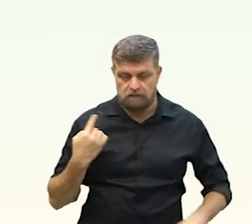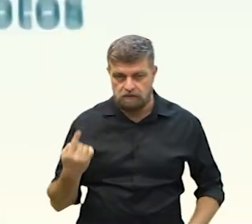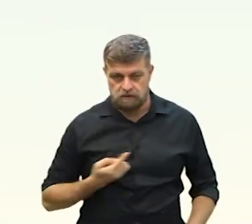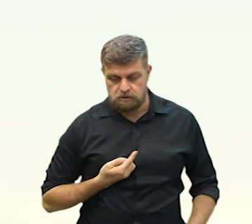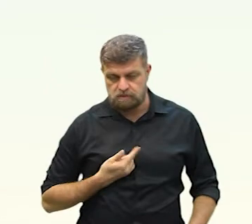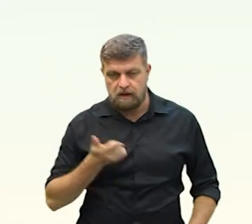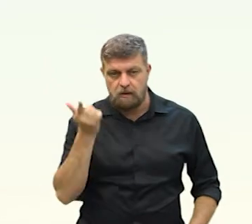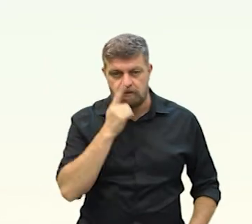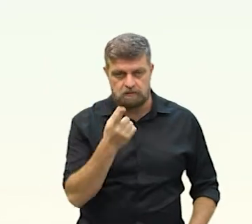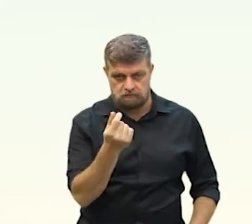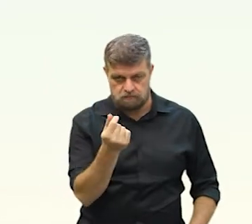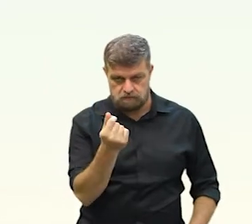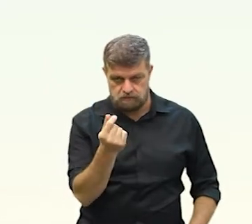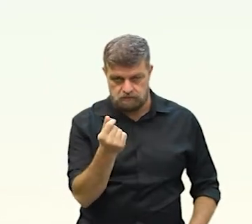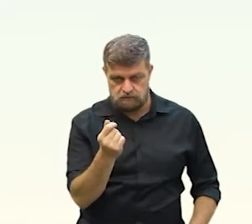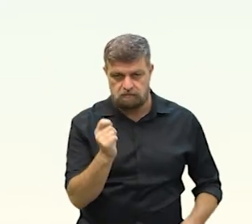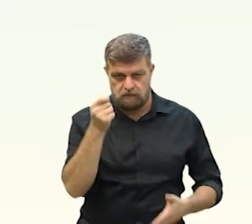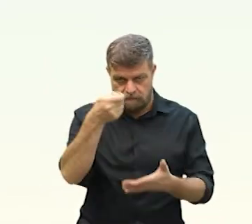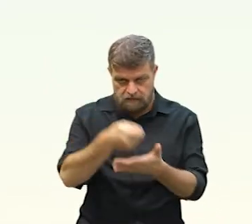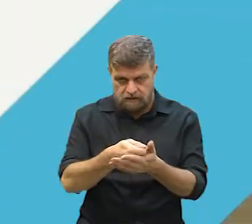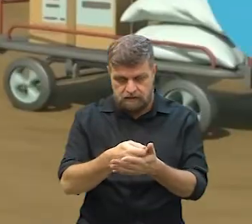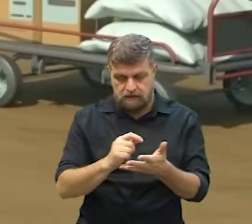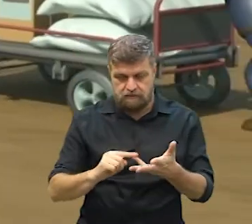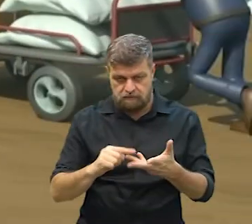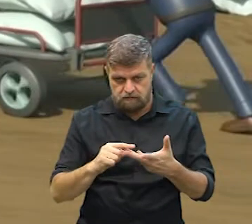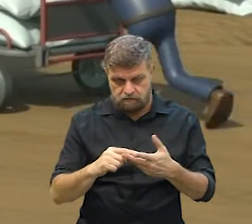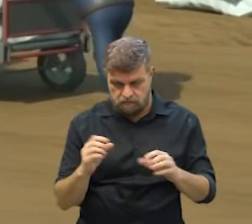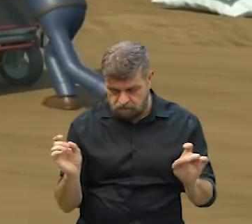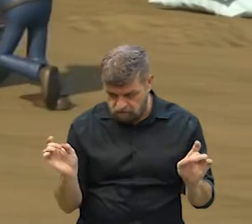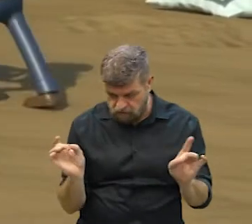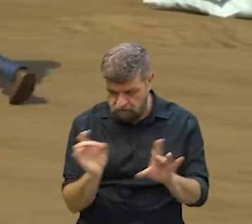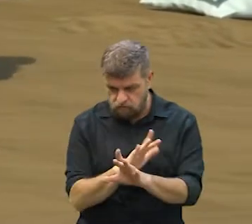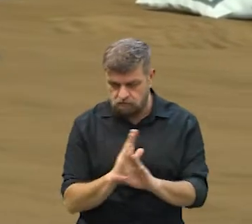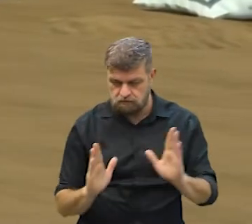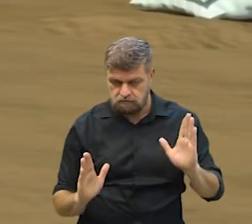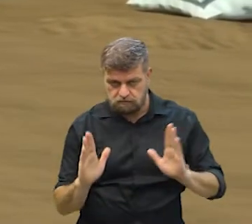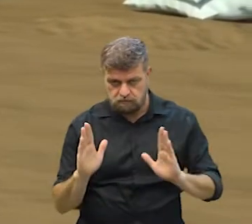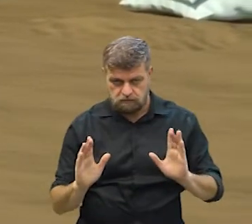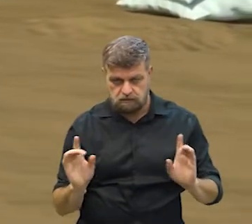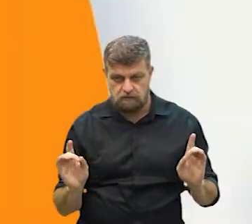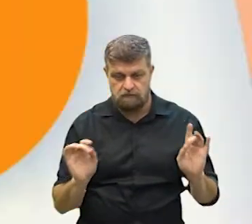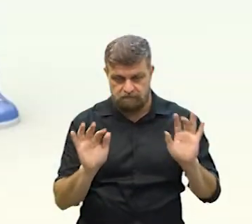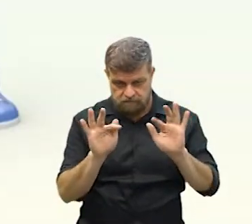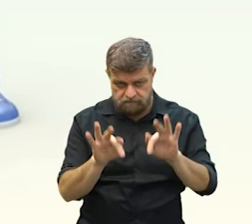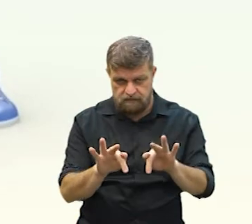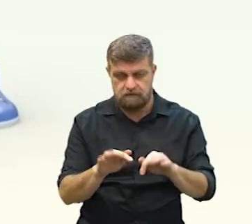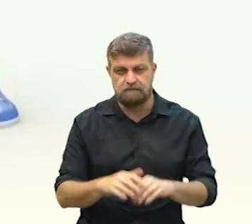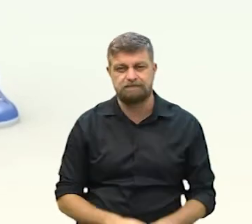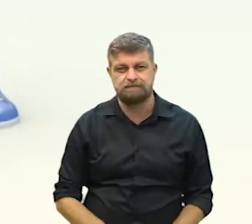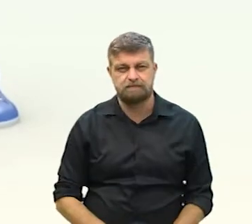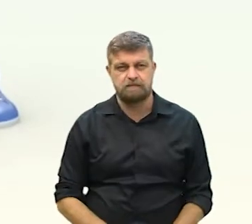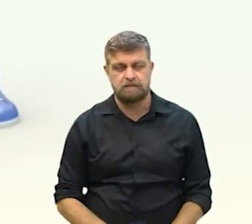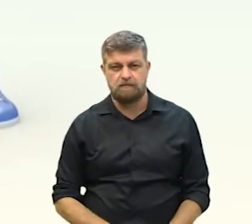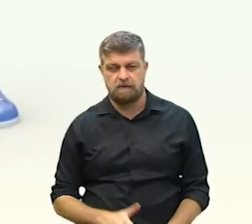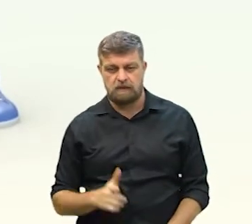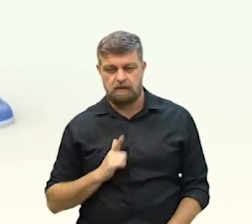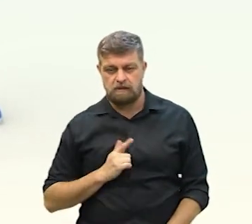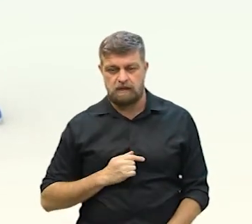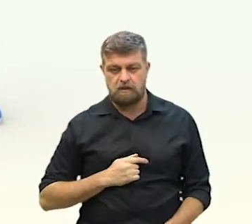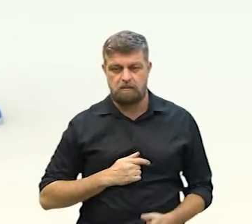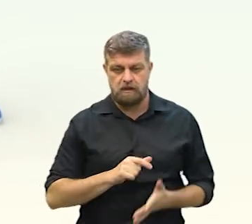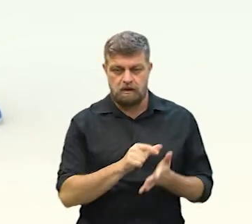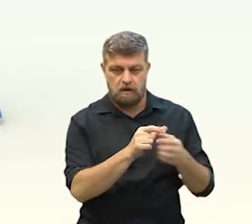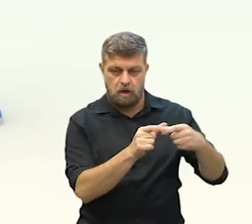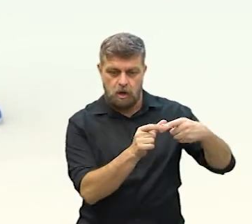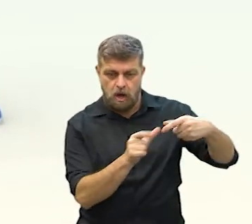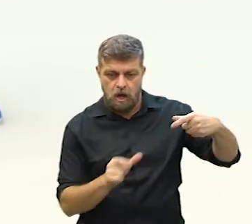gente vai faturar depois que todas as tarefas naquele período finalizarem para eles através de uma